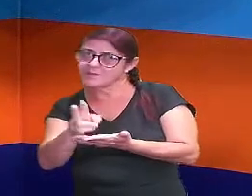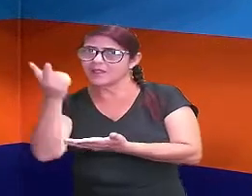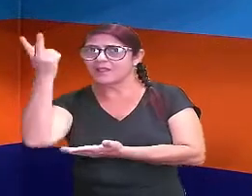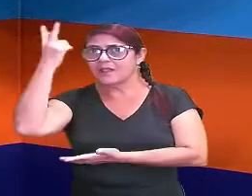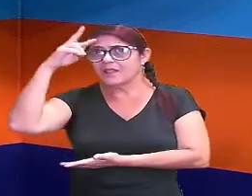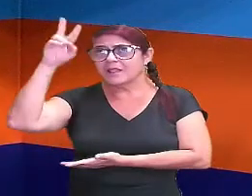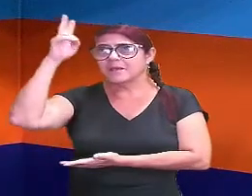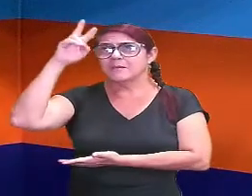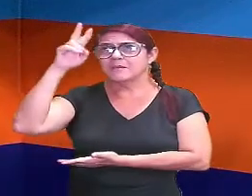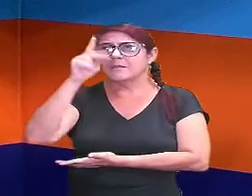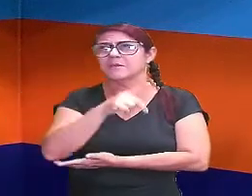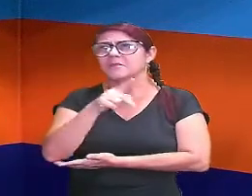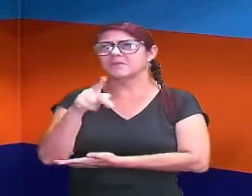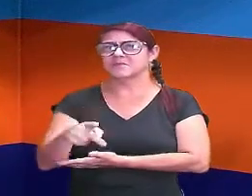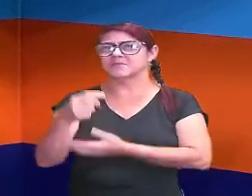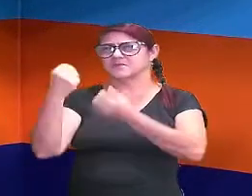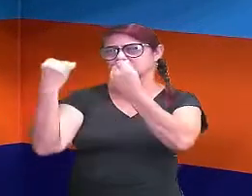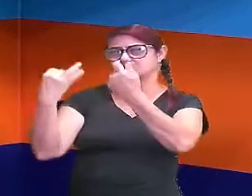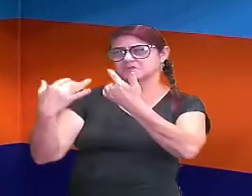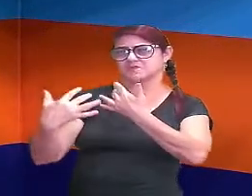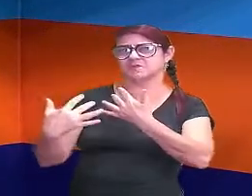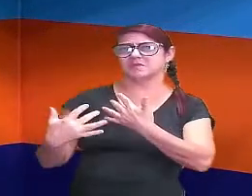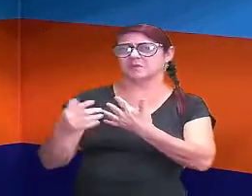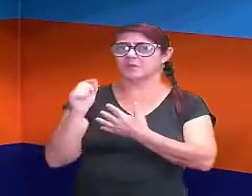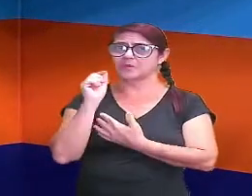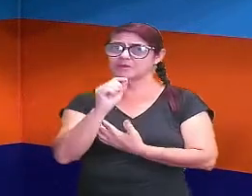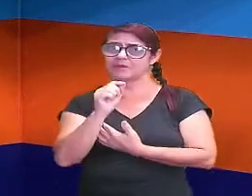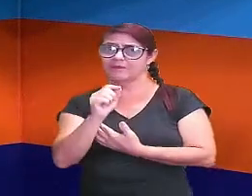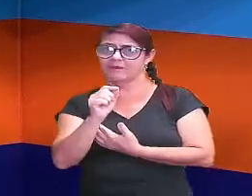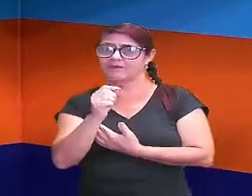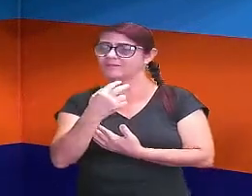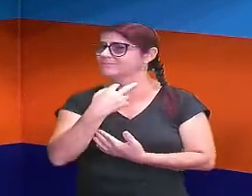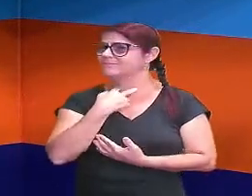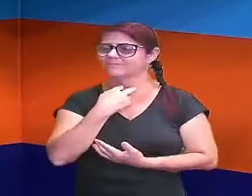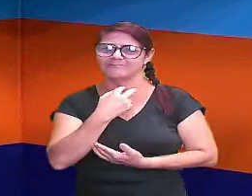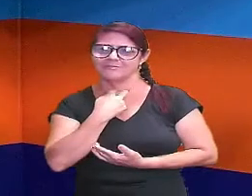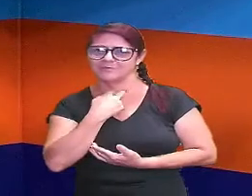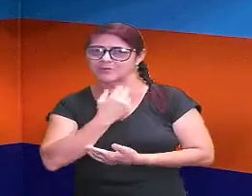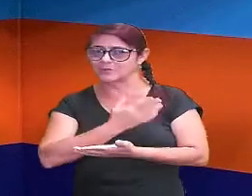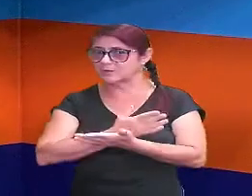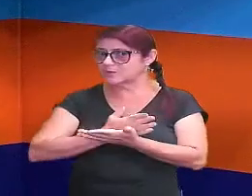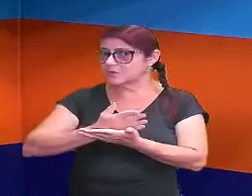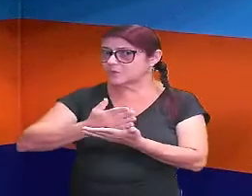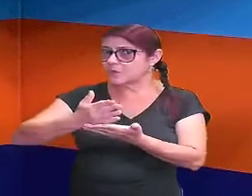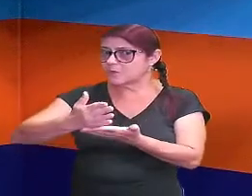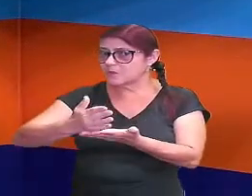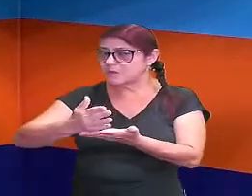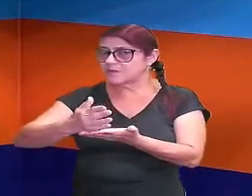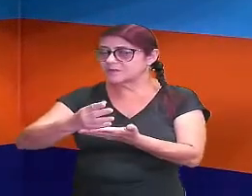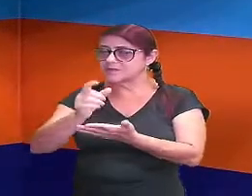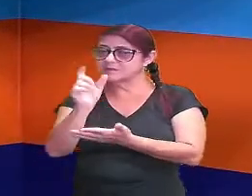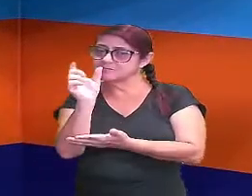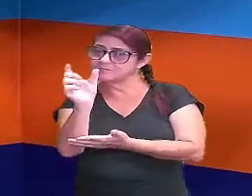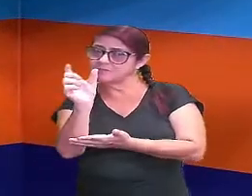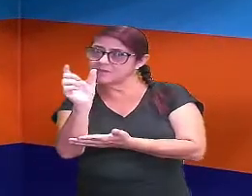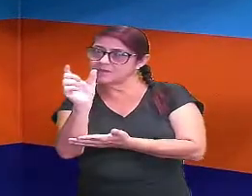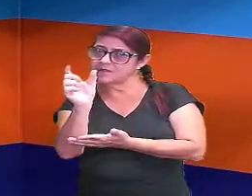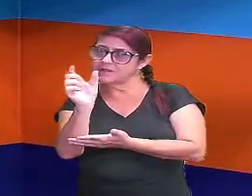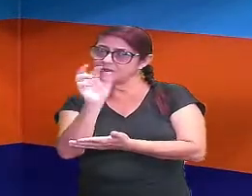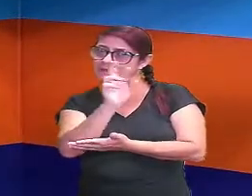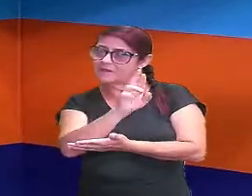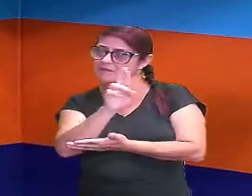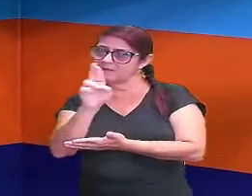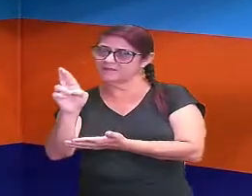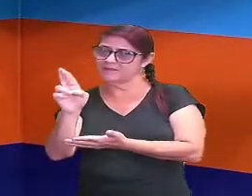lembrar que a professora aqui, Jaqueline, disse a vocês que não pode iniciar palavra nenhuma com